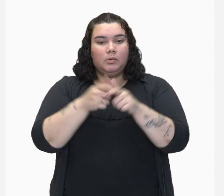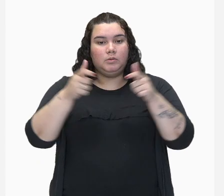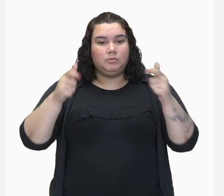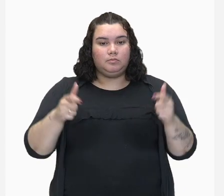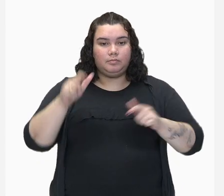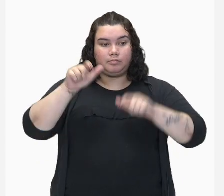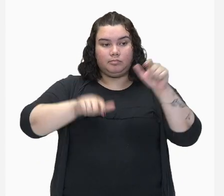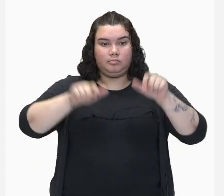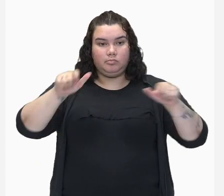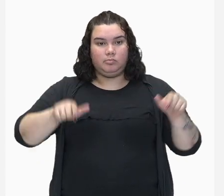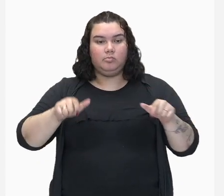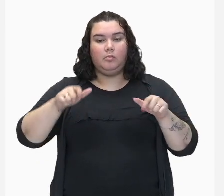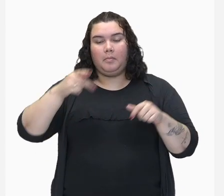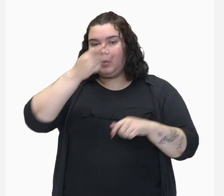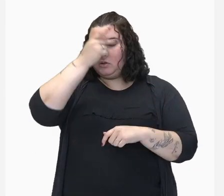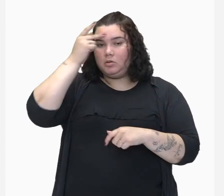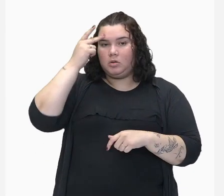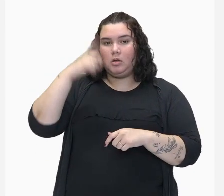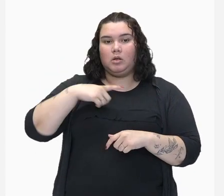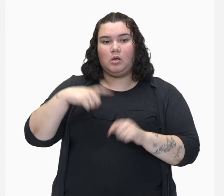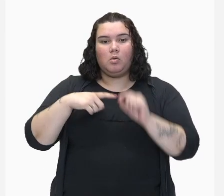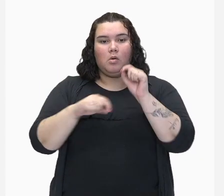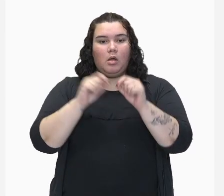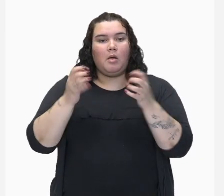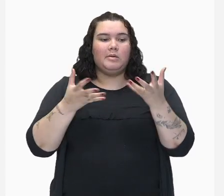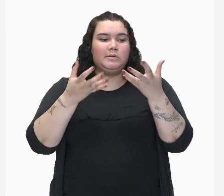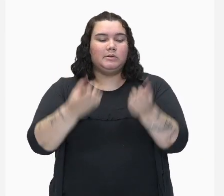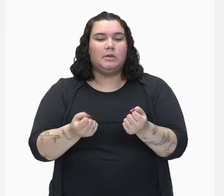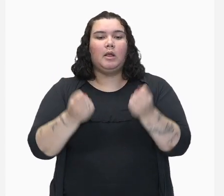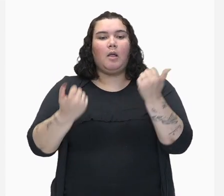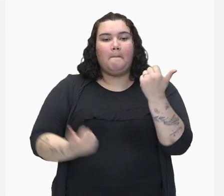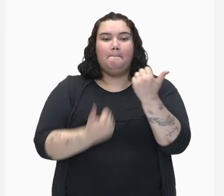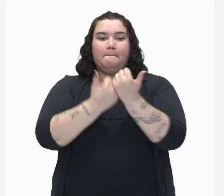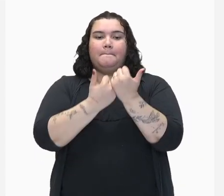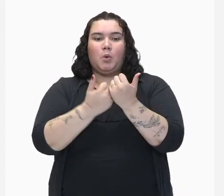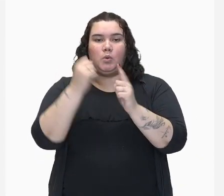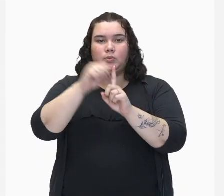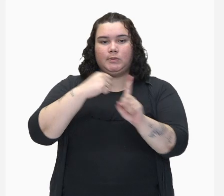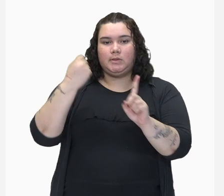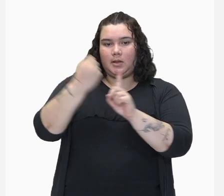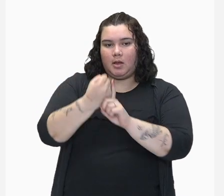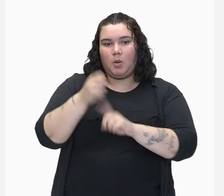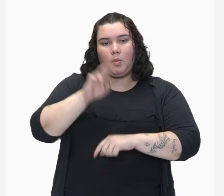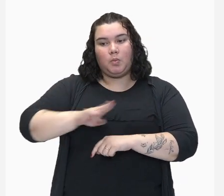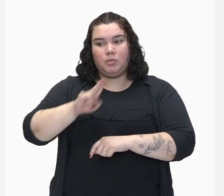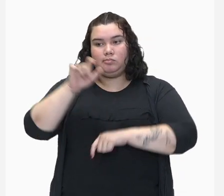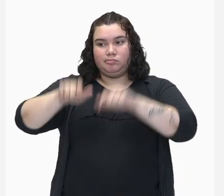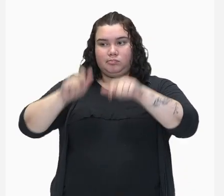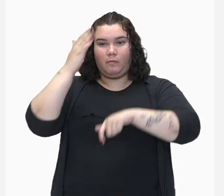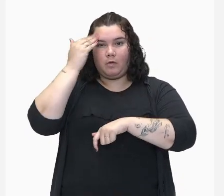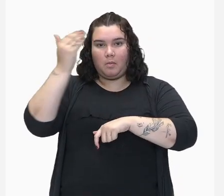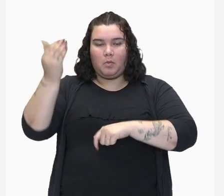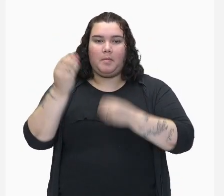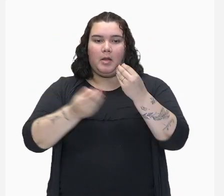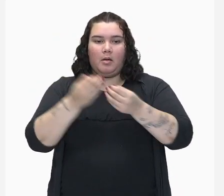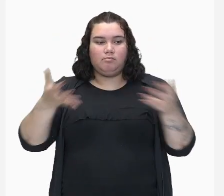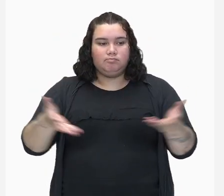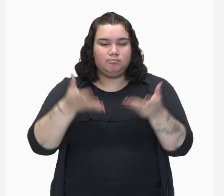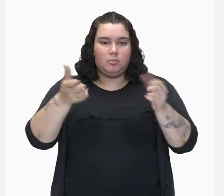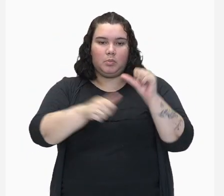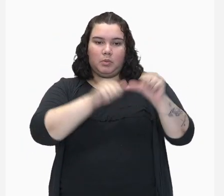tornam embaixadores de causas sociais e utilizam sua popularidade para promover